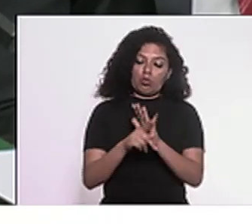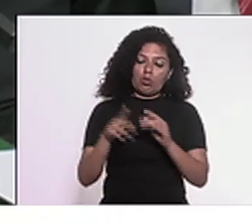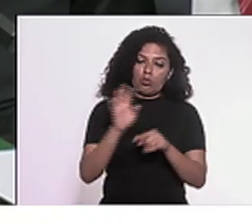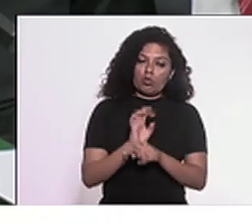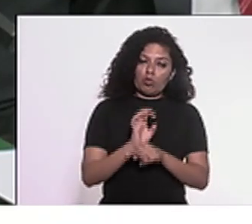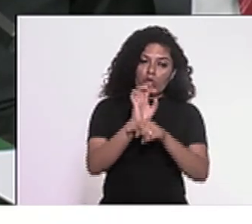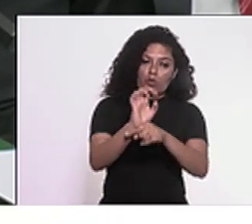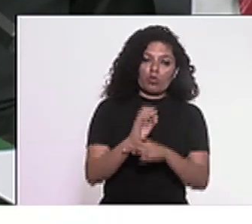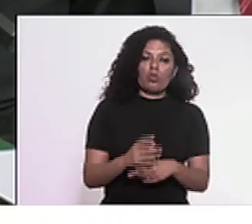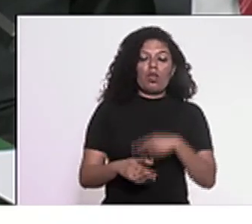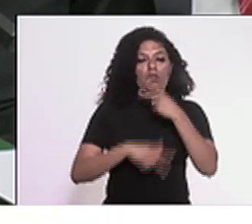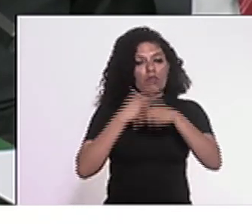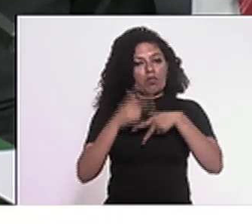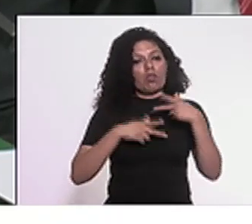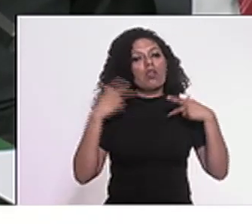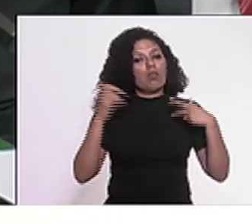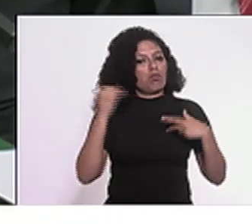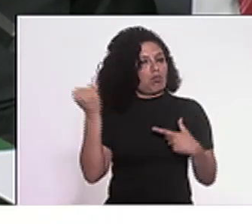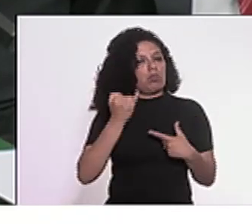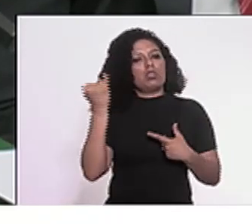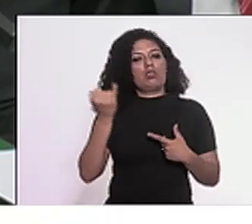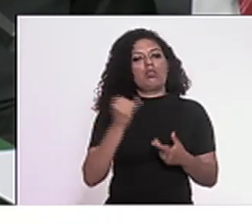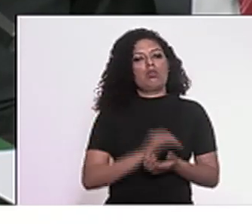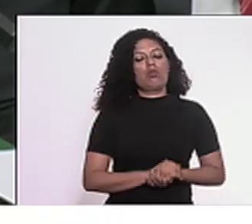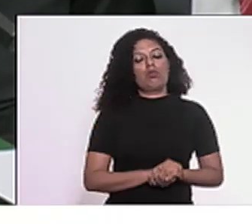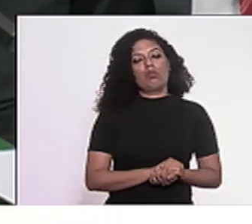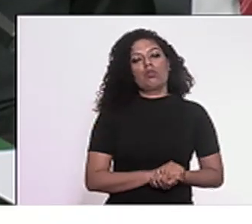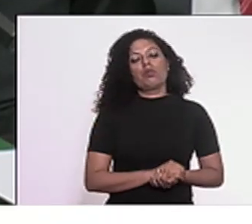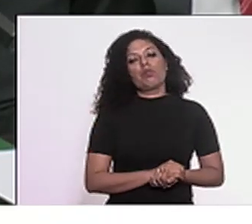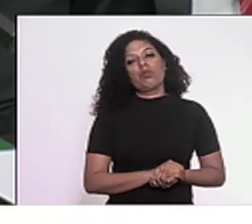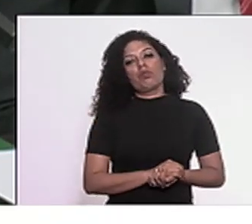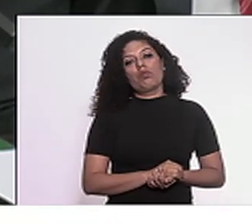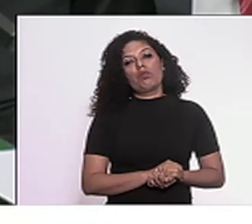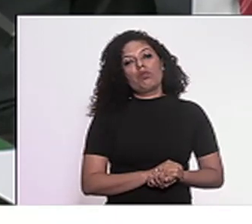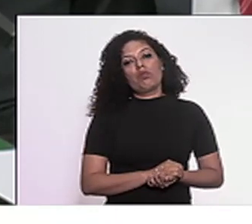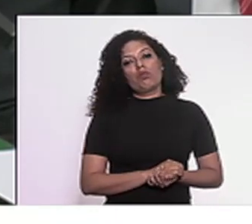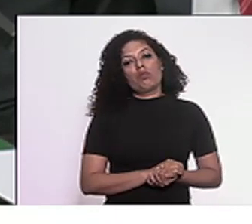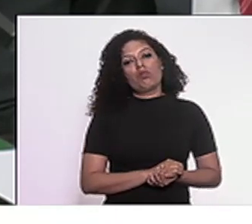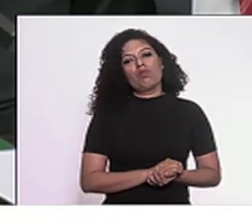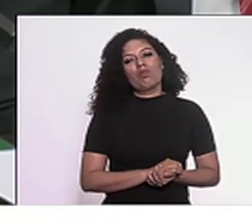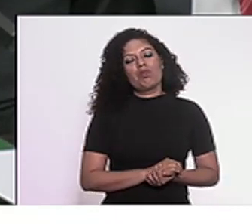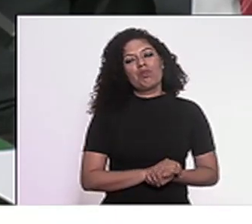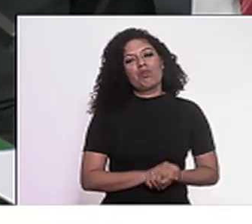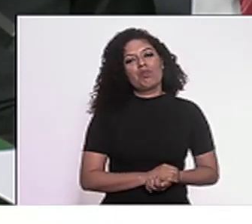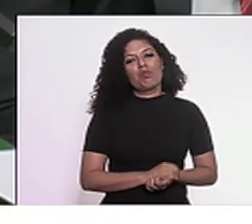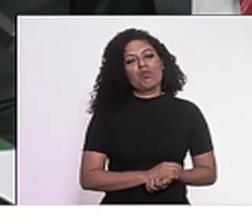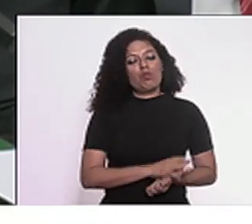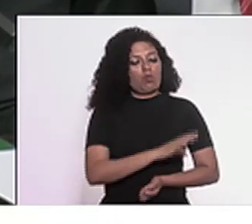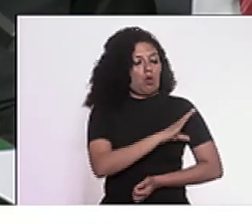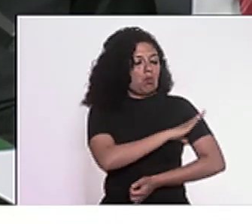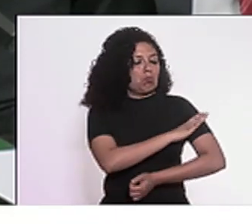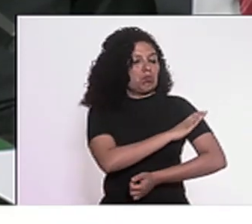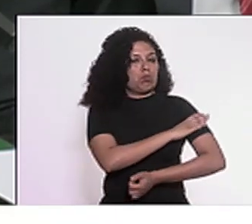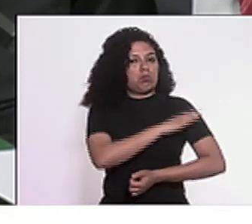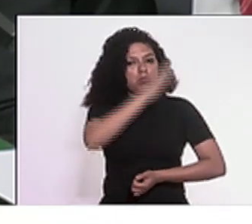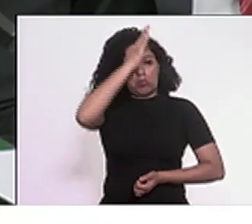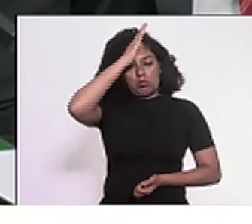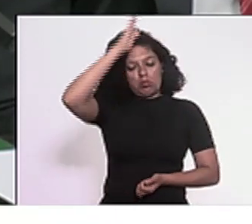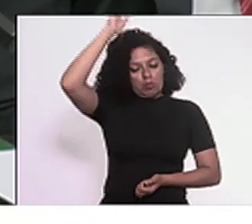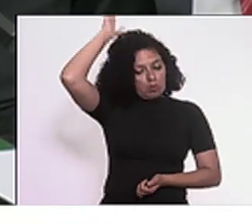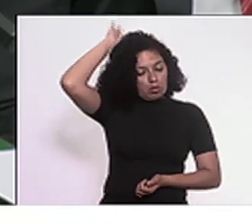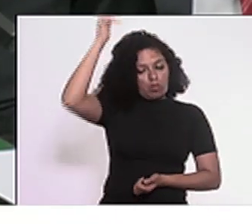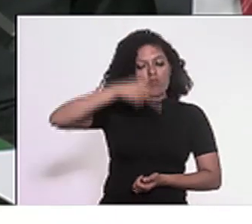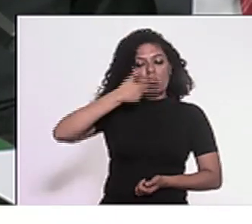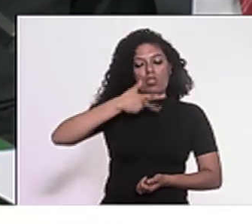satisfação ao público. Então, como bem disse o Coronel do Bombeiro e Vossa